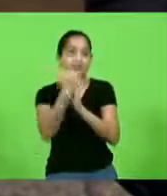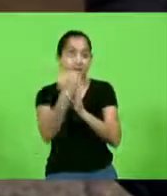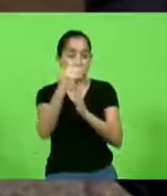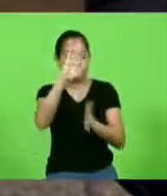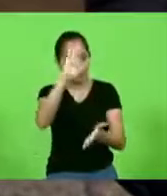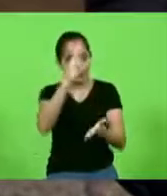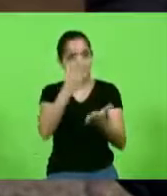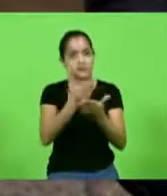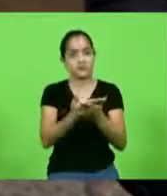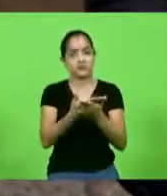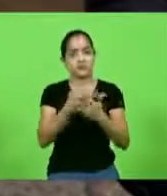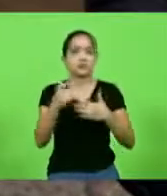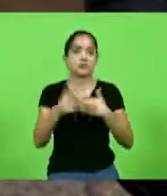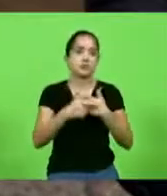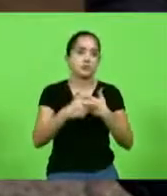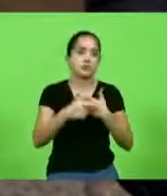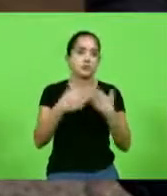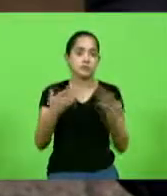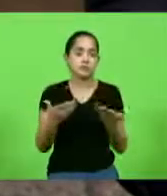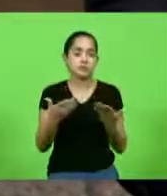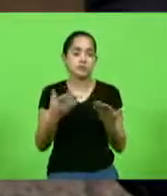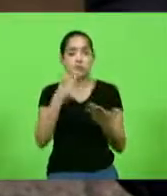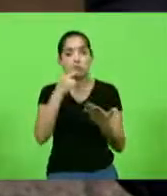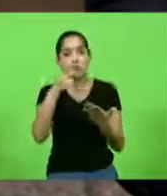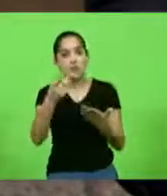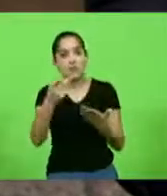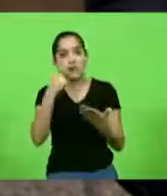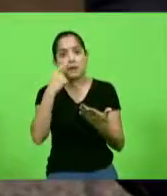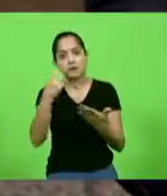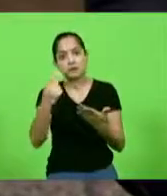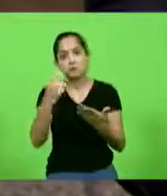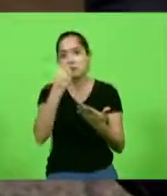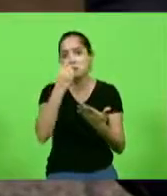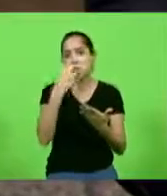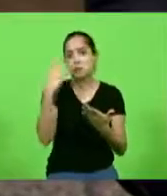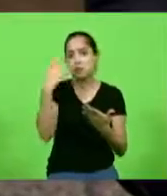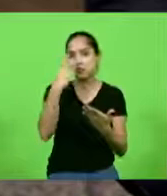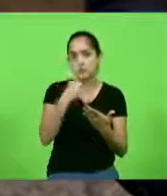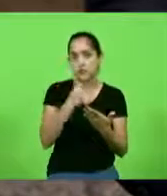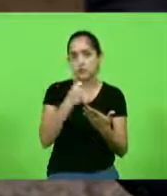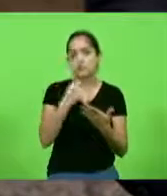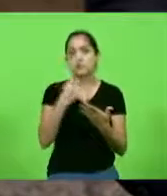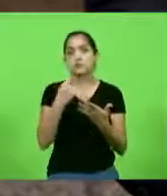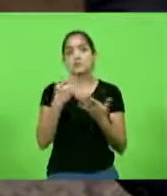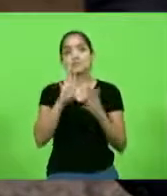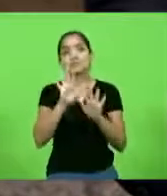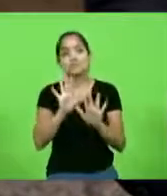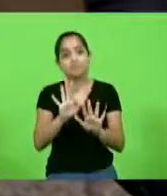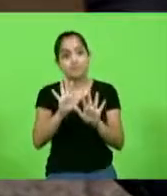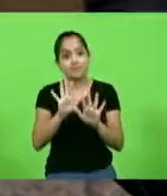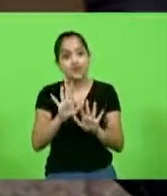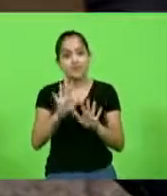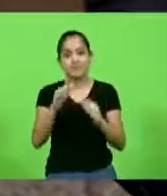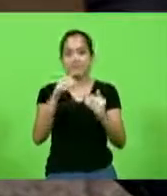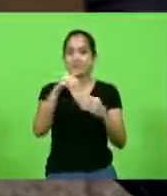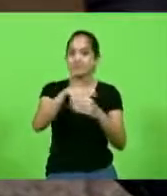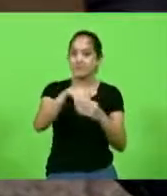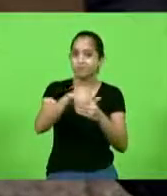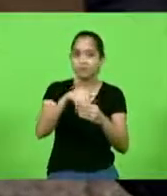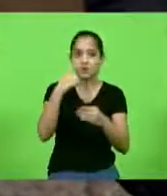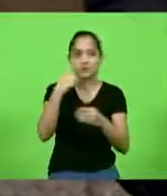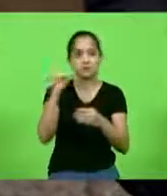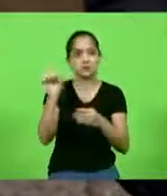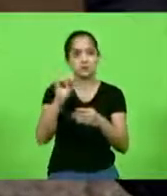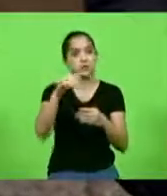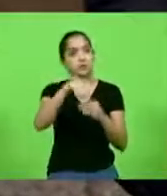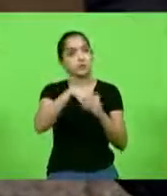que seja a função do parlamento. Como eu falei, a intenção é muito bonita, a intenção é nobre, mas nós não estamos votando uma intenção aqui. Nós estamos votando